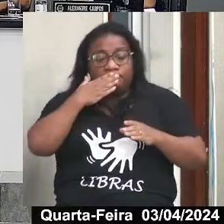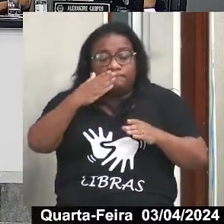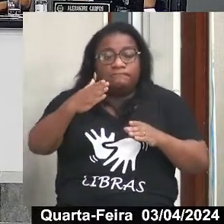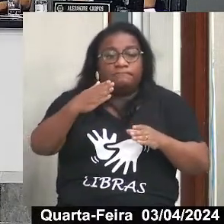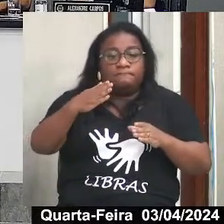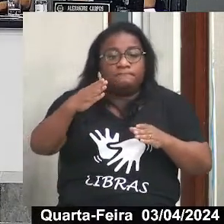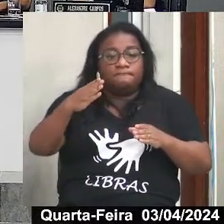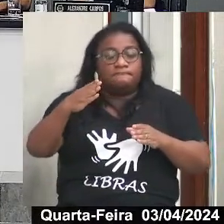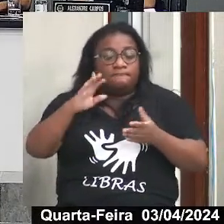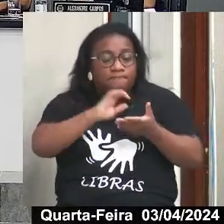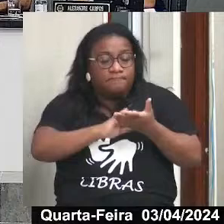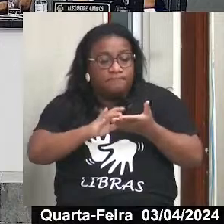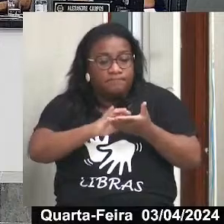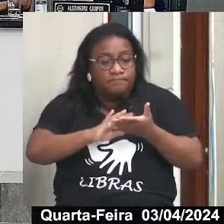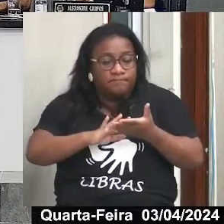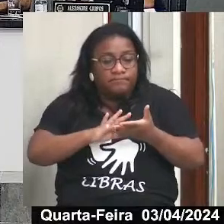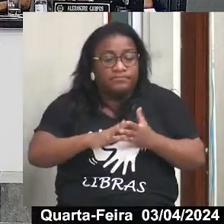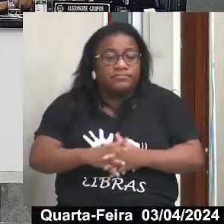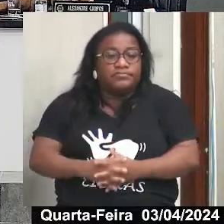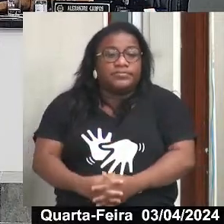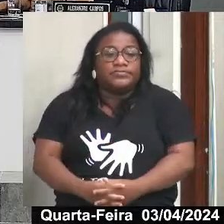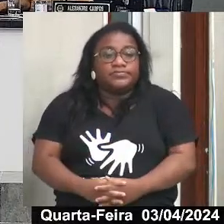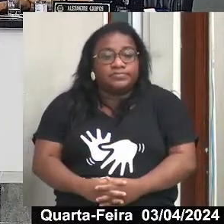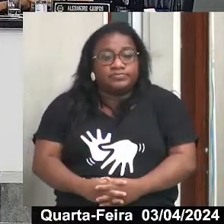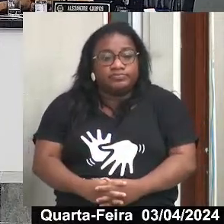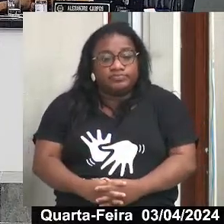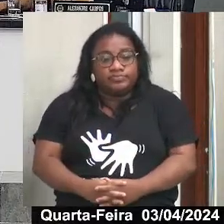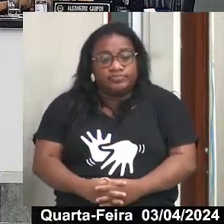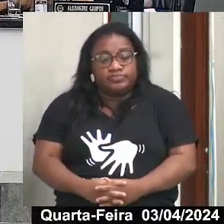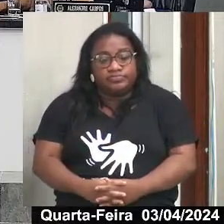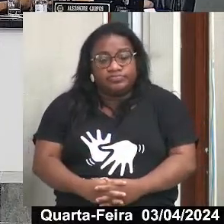votação. Solicito aos senhores vereadores que registrem os seus votos.